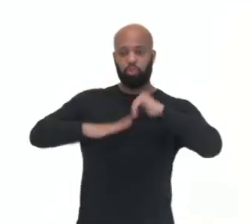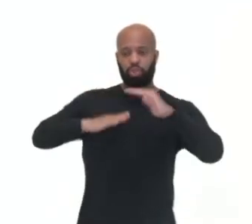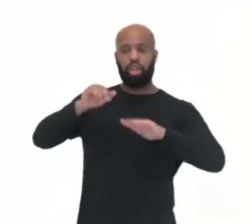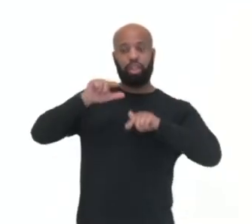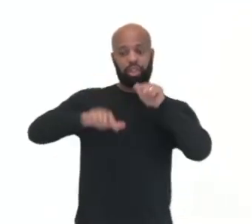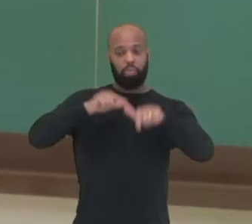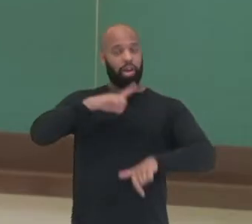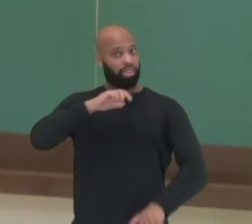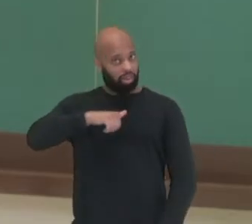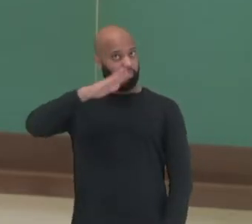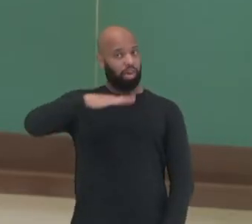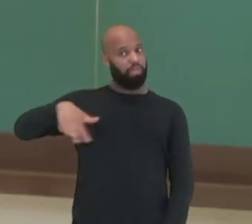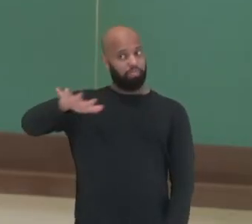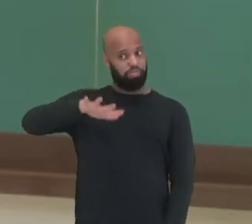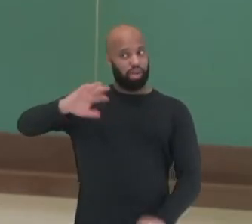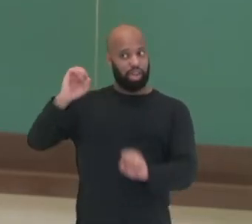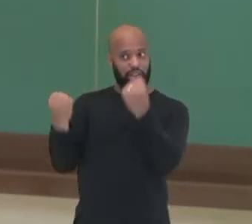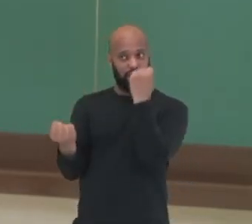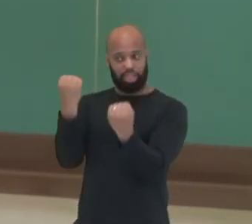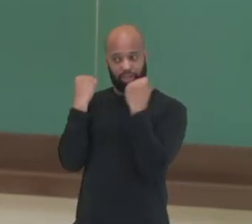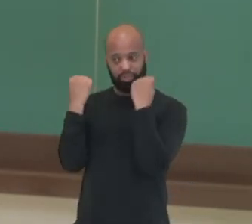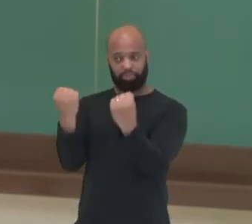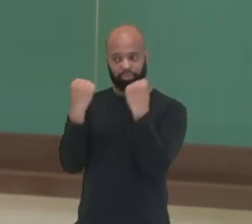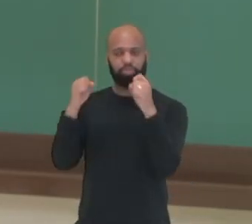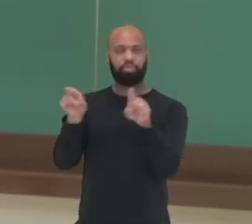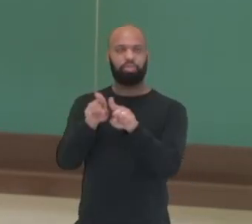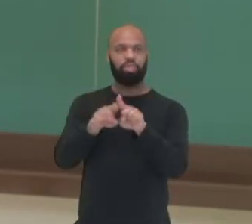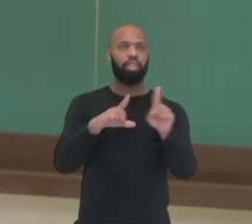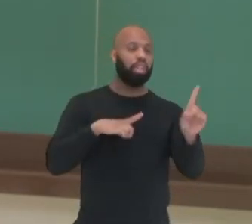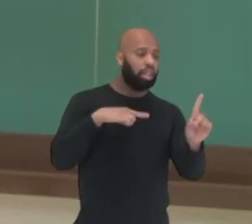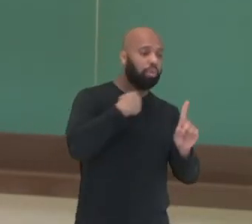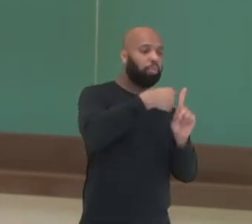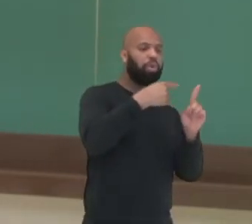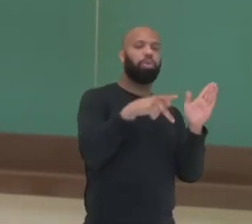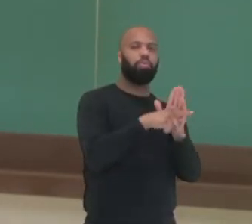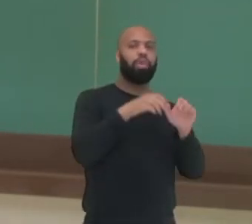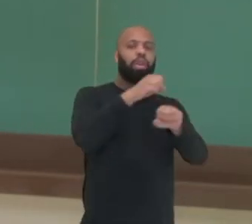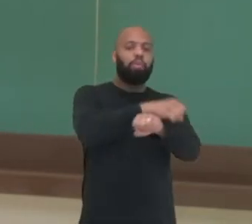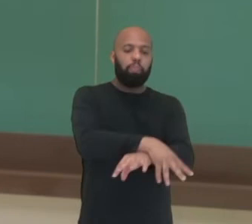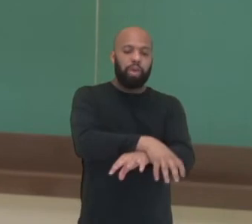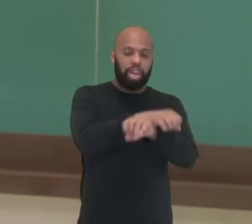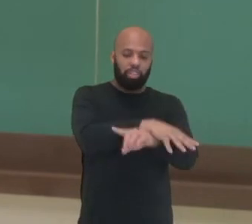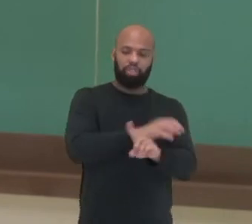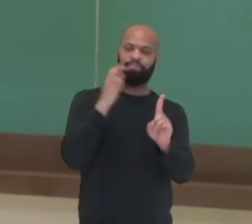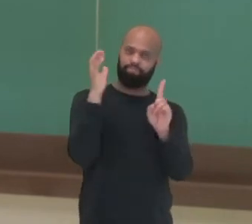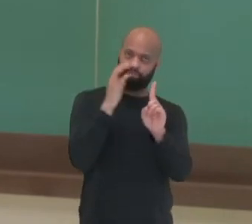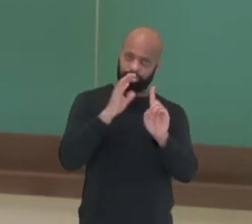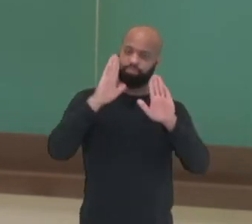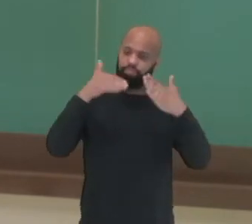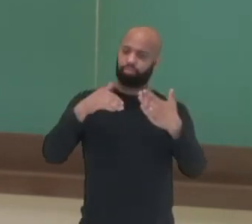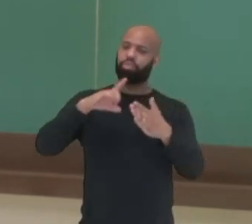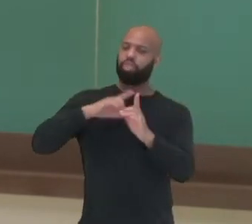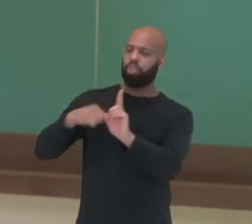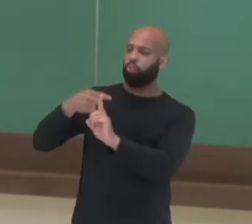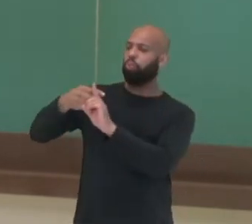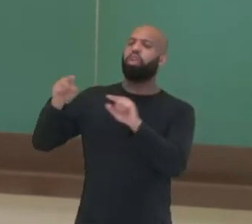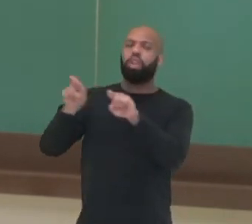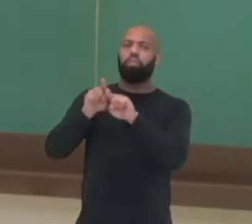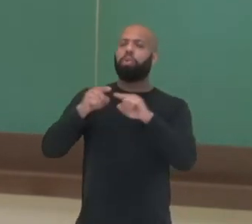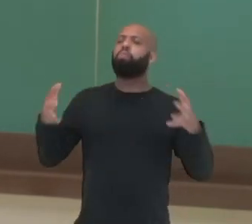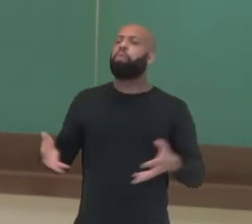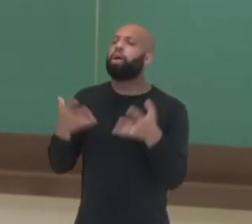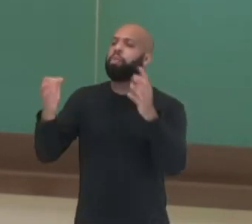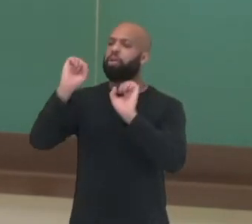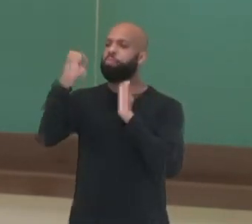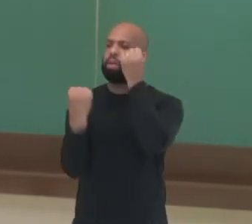emprego. Então, tem também o aspecto positivo da mídia influenciar para que as pessoas elas façam atividade física, que